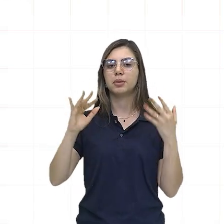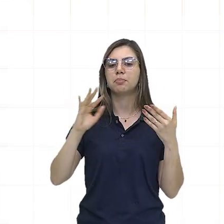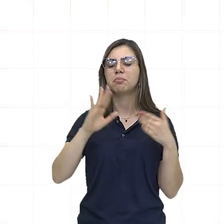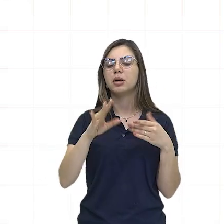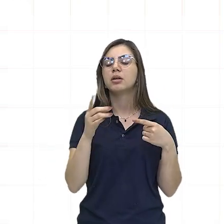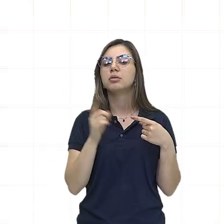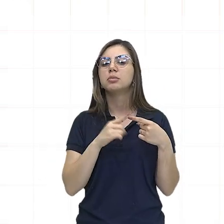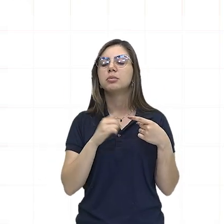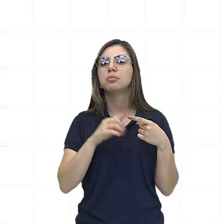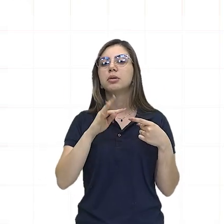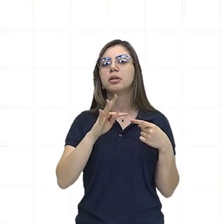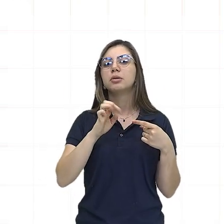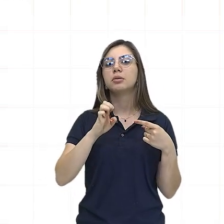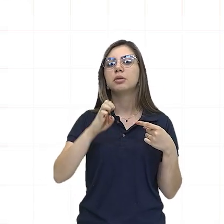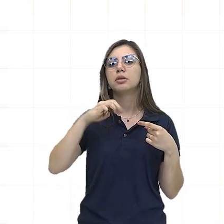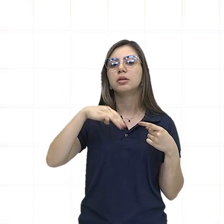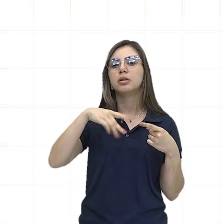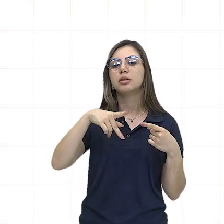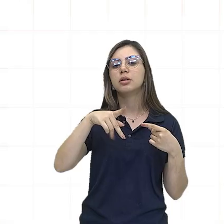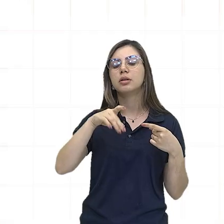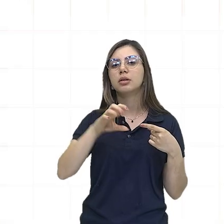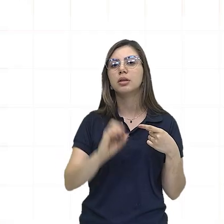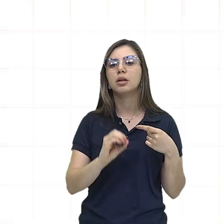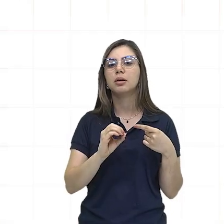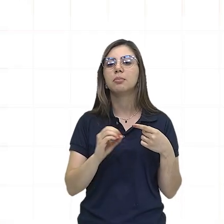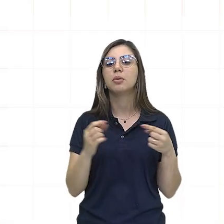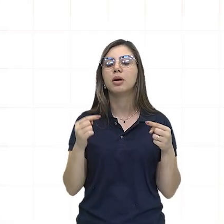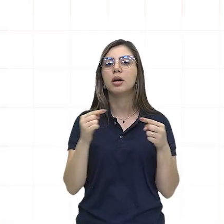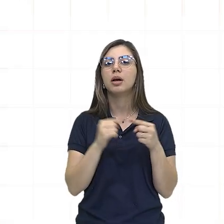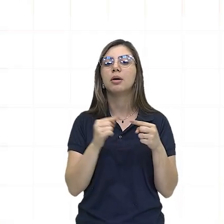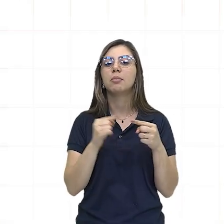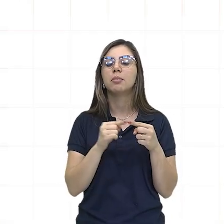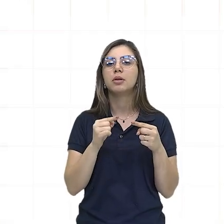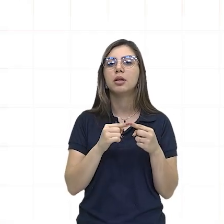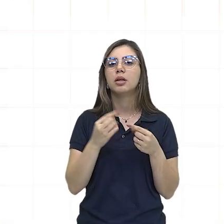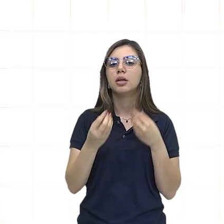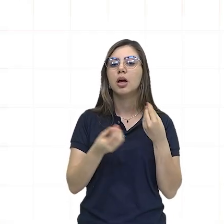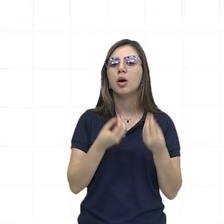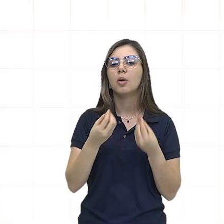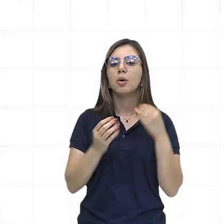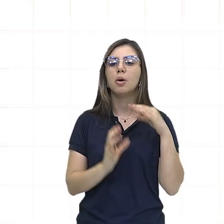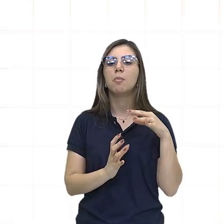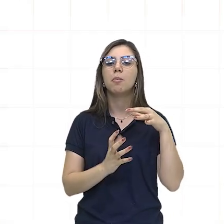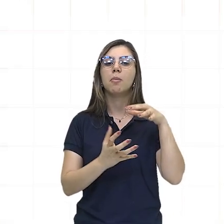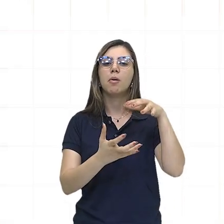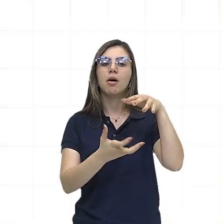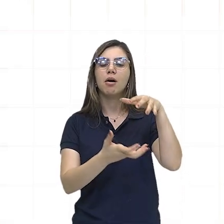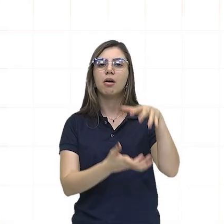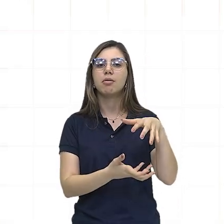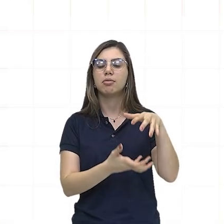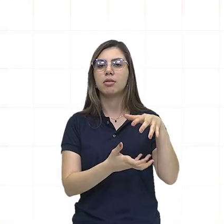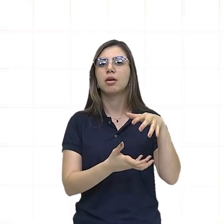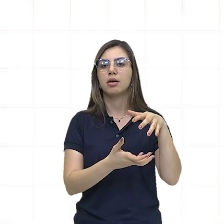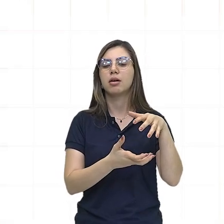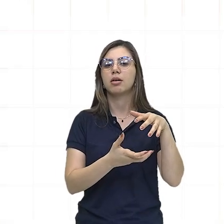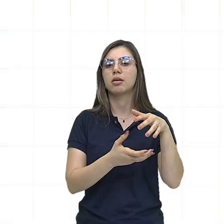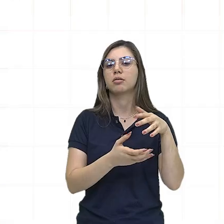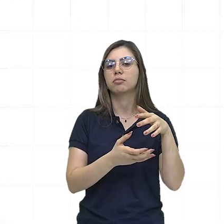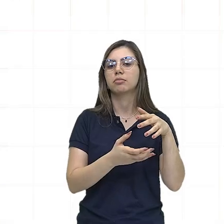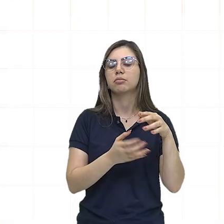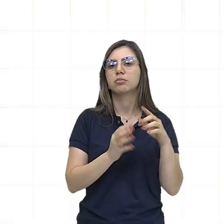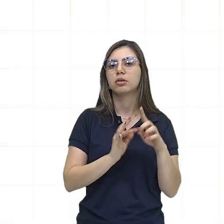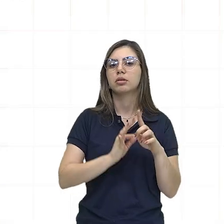tempo atmosférico, nós estamos falando do comportamento atual da atmosfera. Então, o